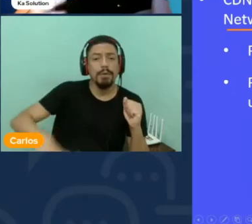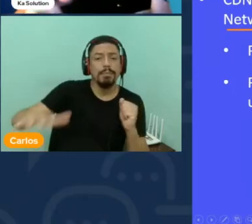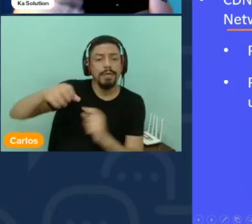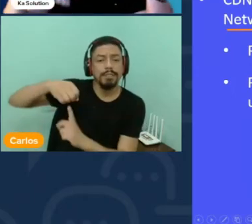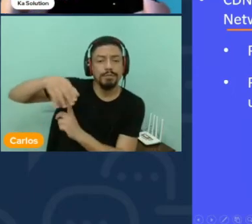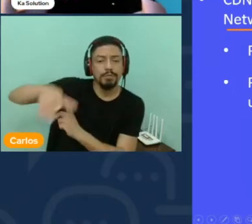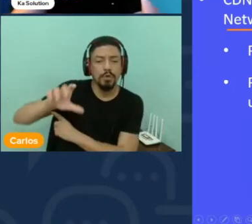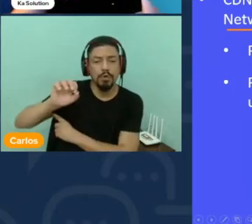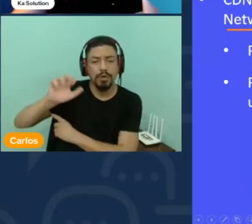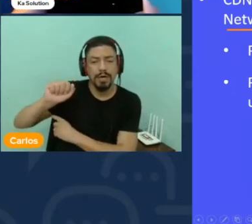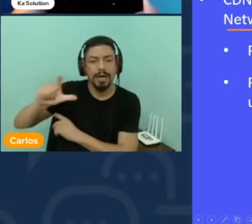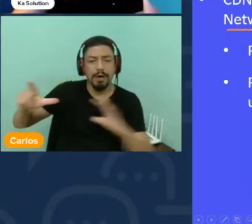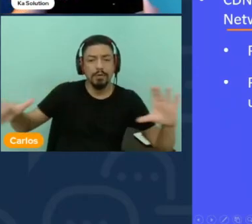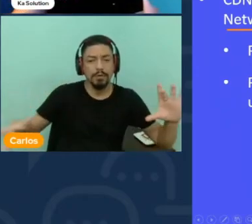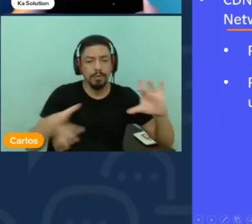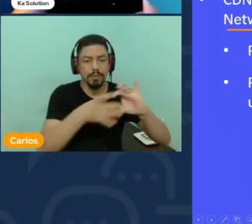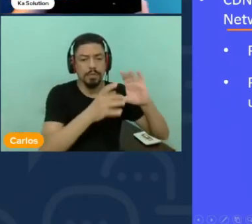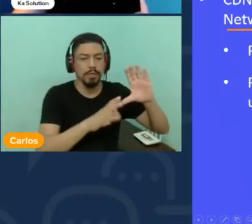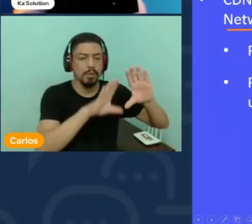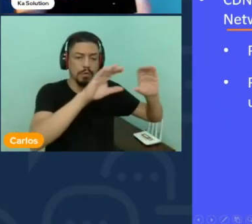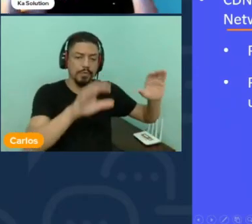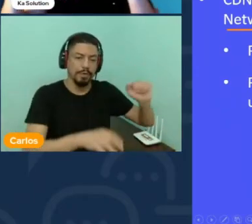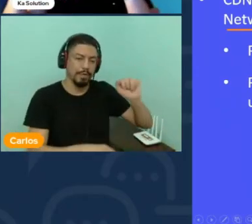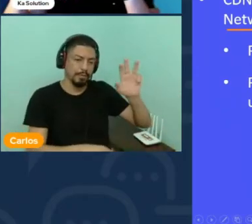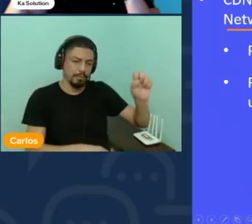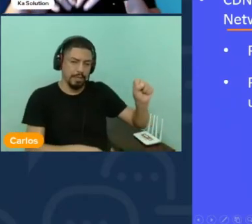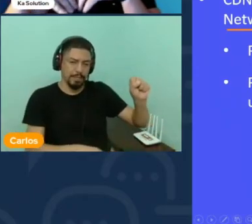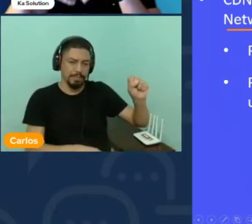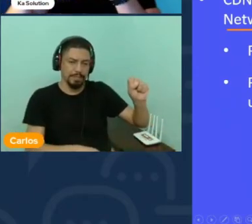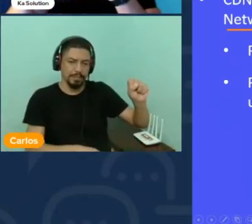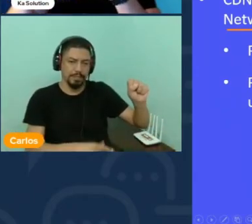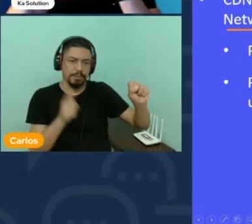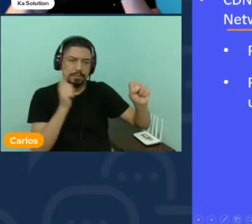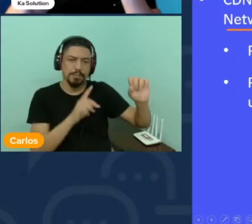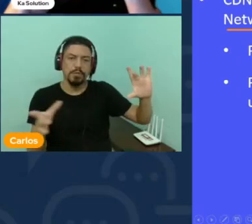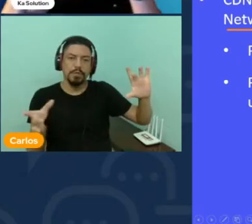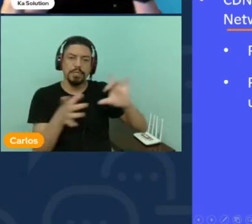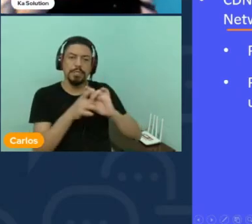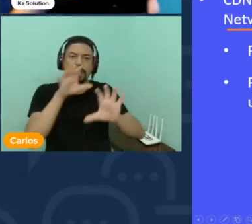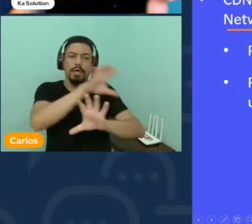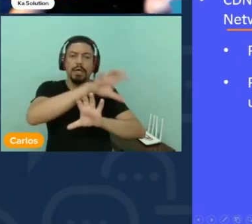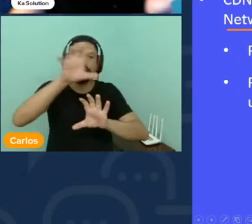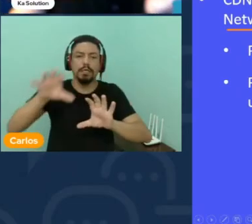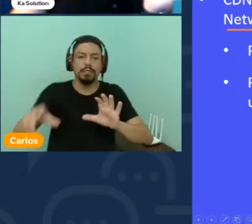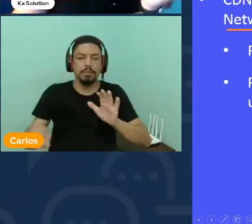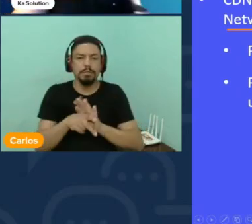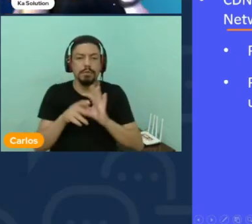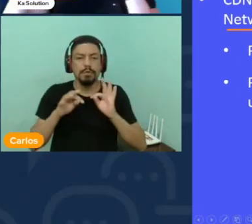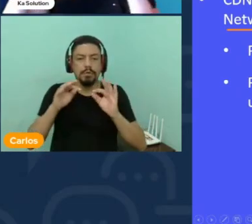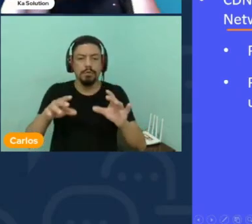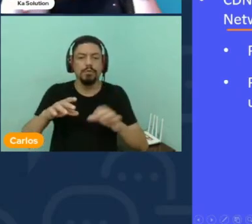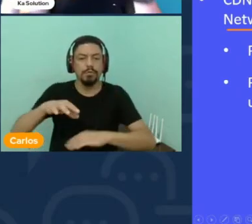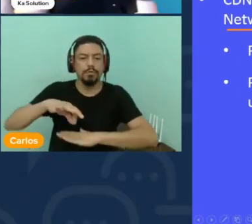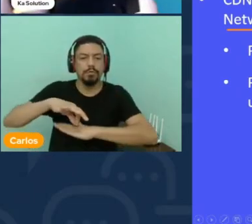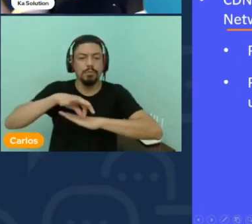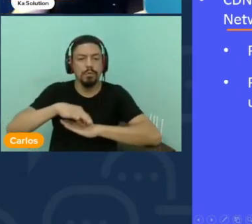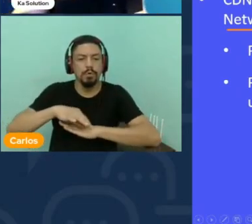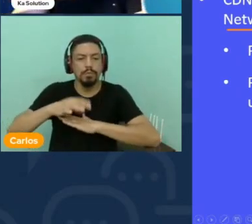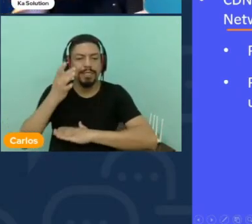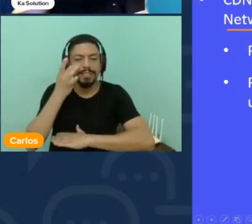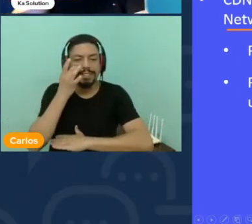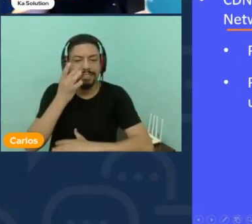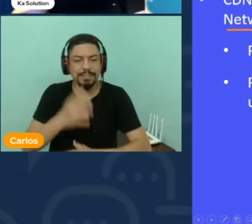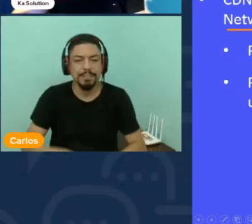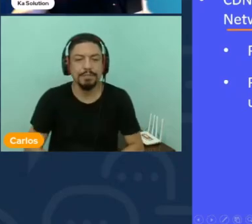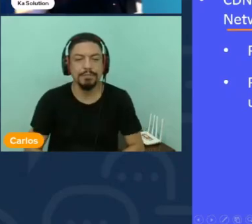on-premises local com a nuvem da AWS e eu conecto as regiões com todos os pontos de presença para